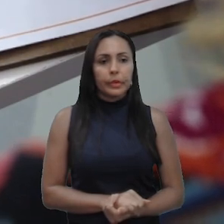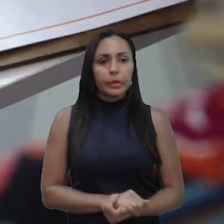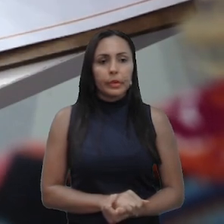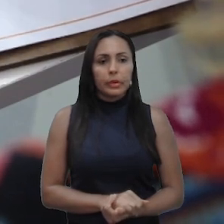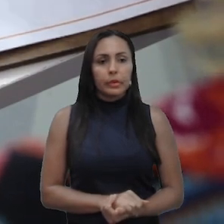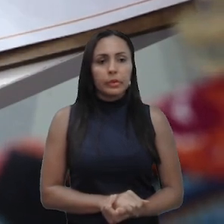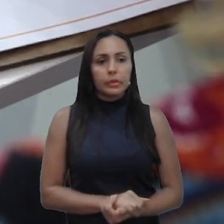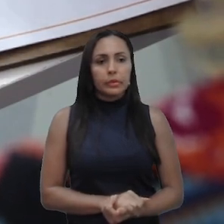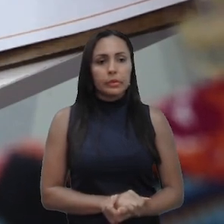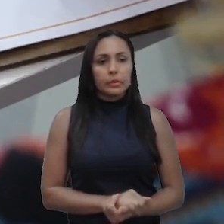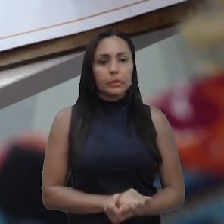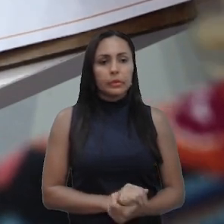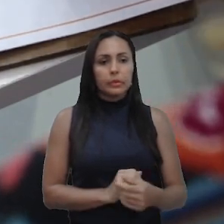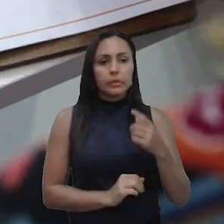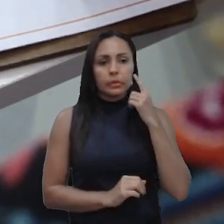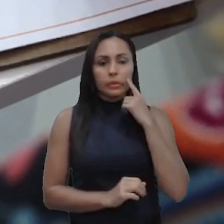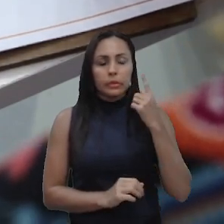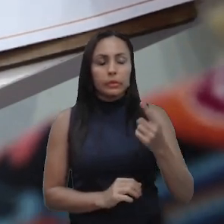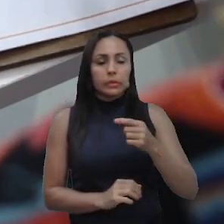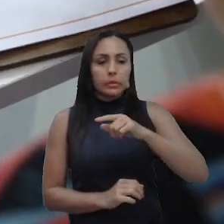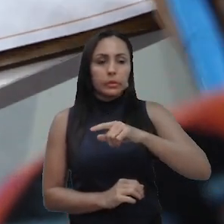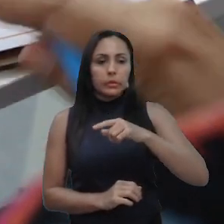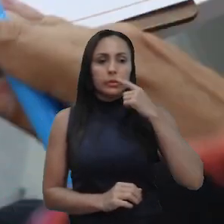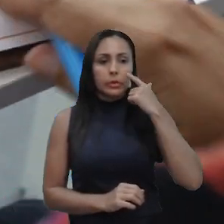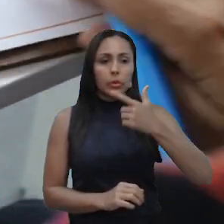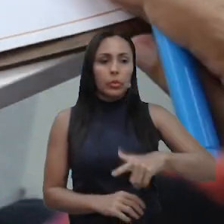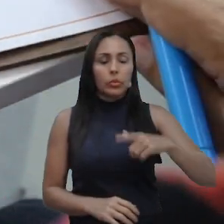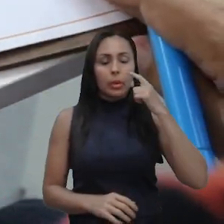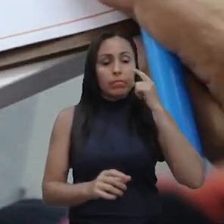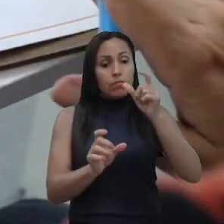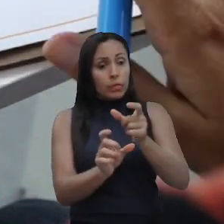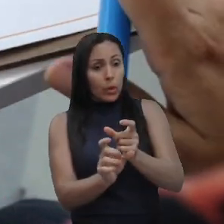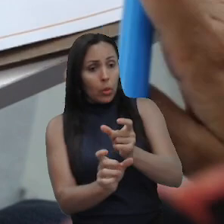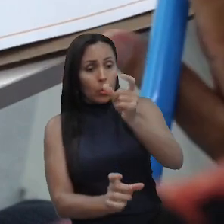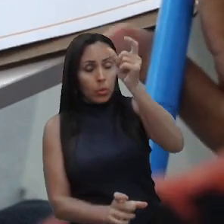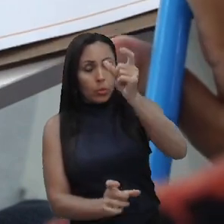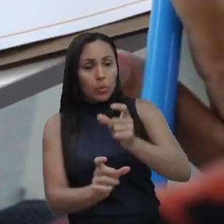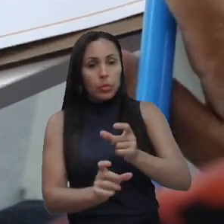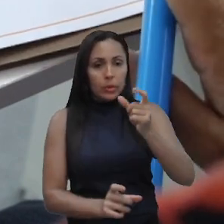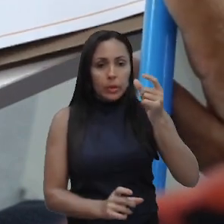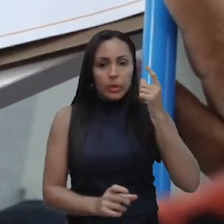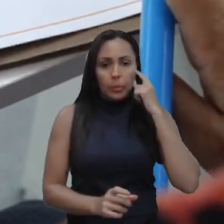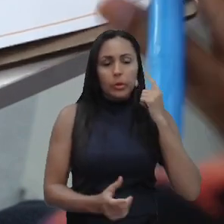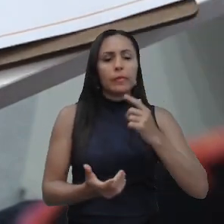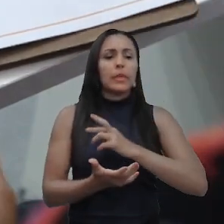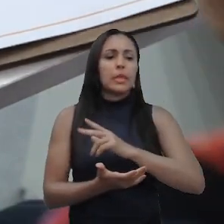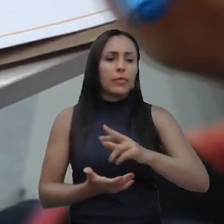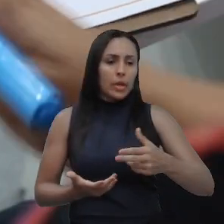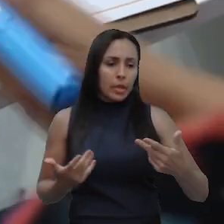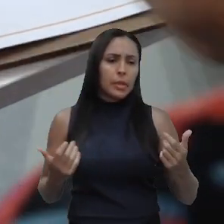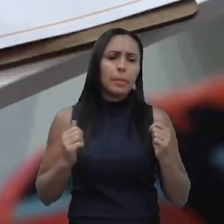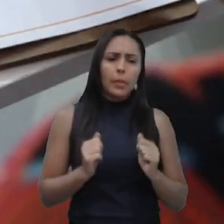uma imagem numa outra coluna. A gente consegue fazer de muitas maneiras diferentes. Então, essas